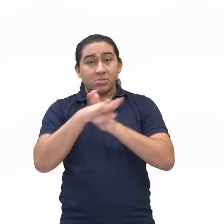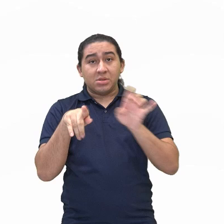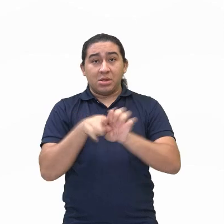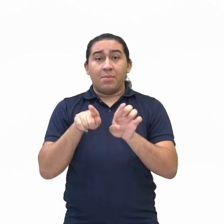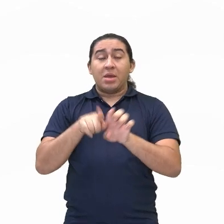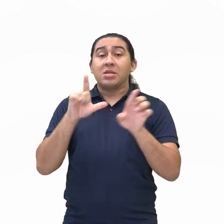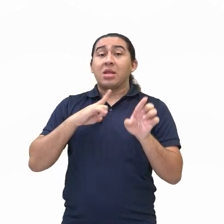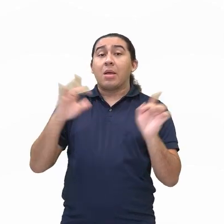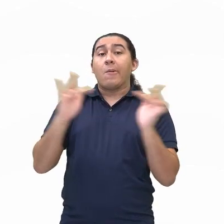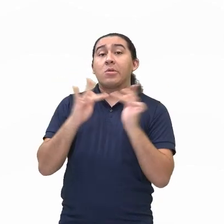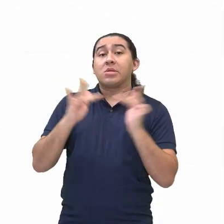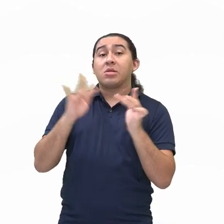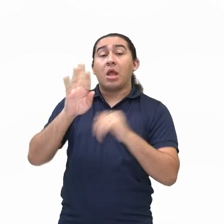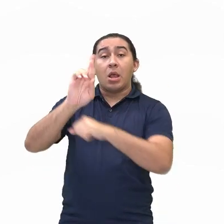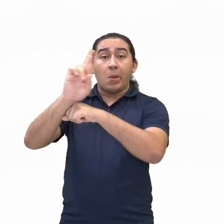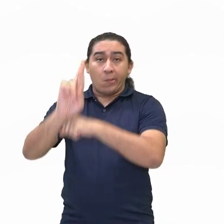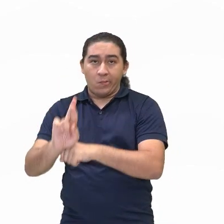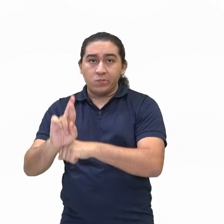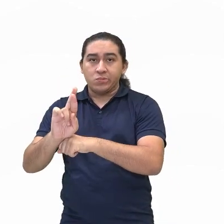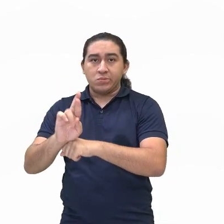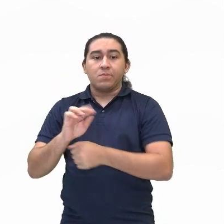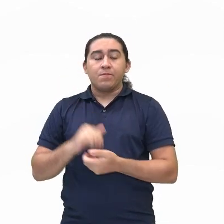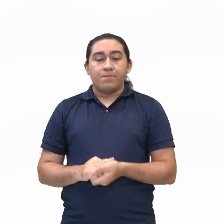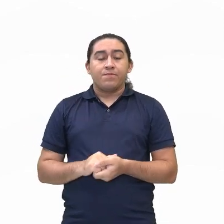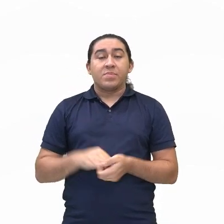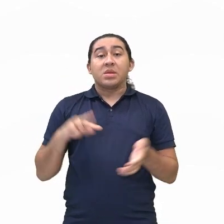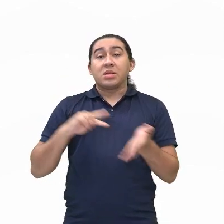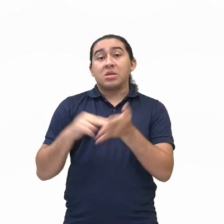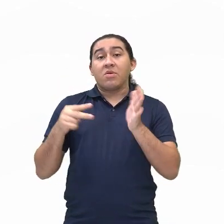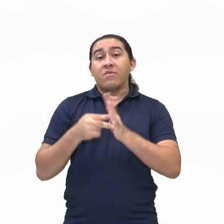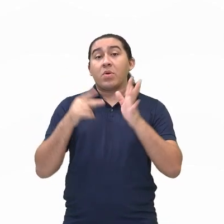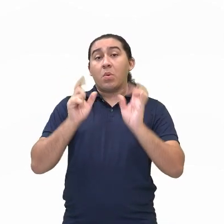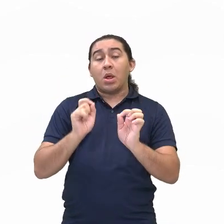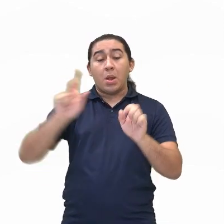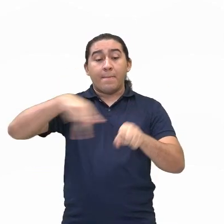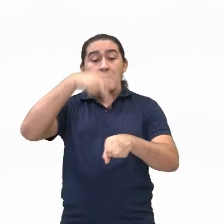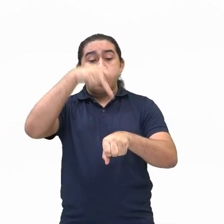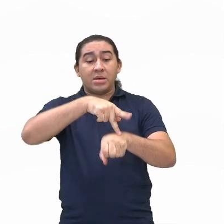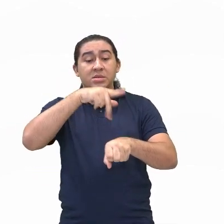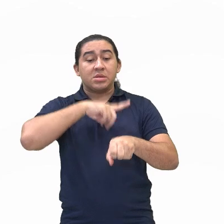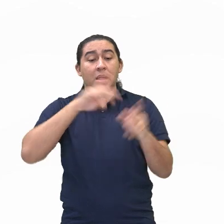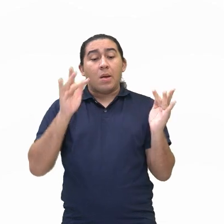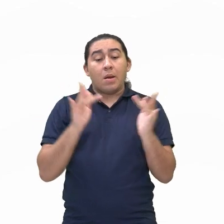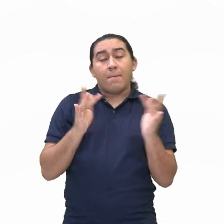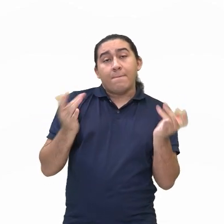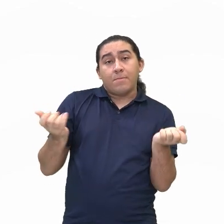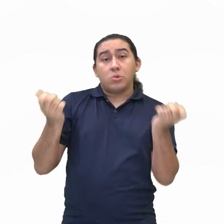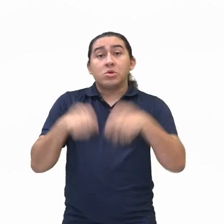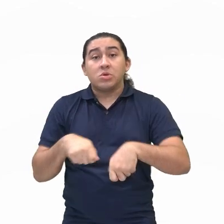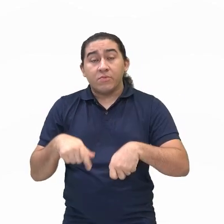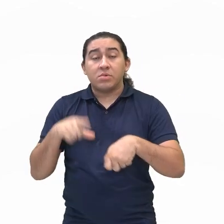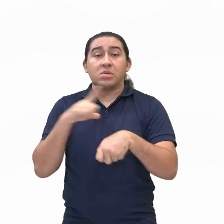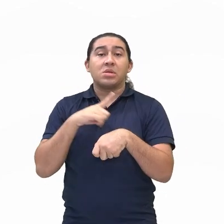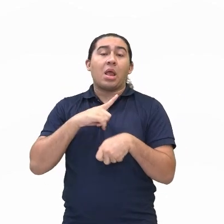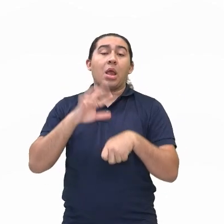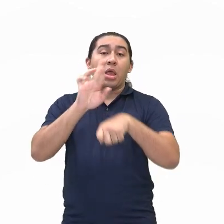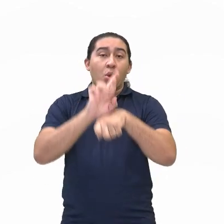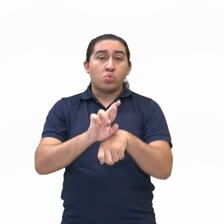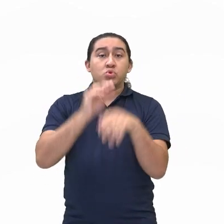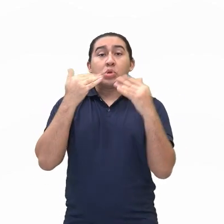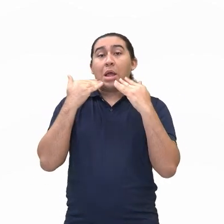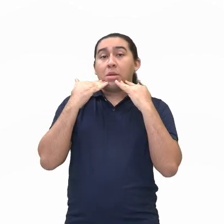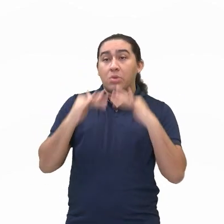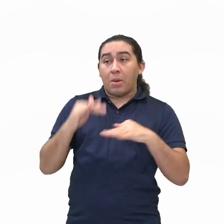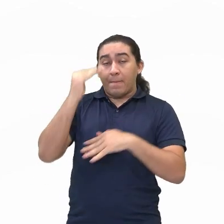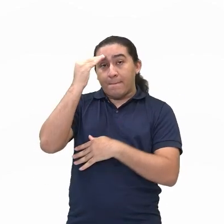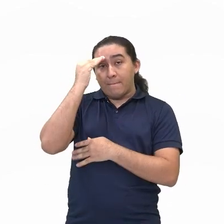a recursos, tá? Onde permite que os países eles tenham acesso a recursos naturais, principalmente,